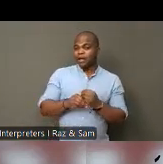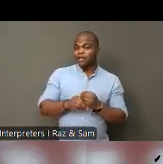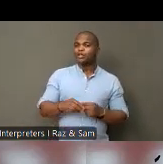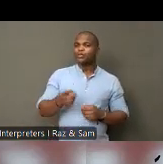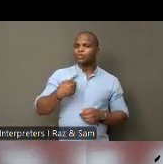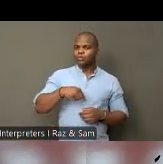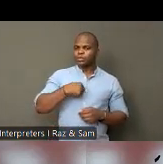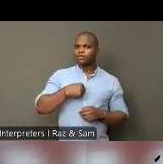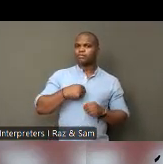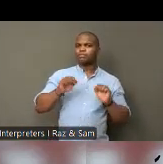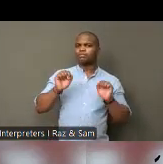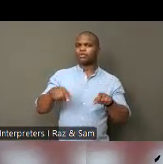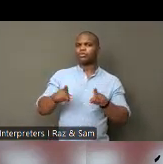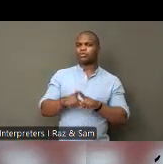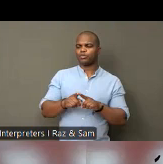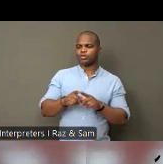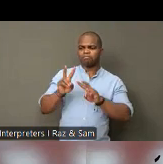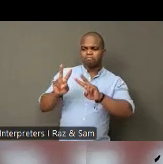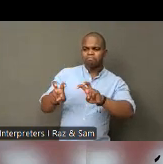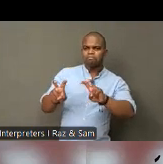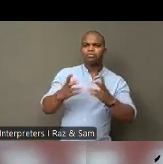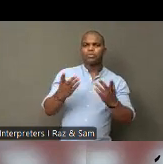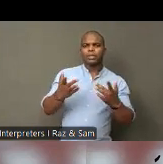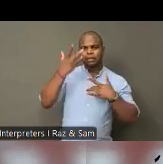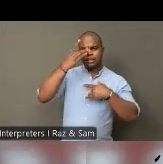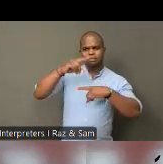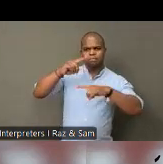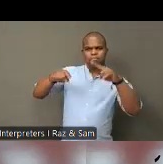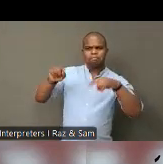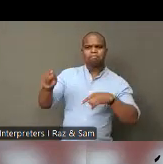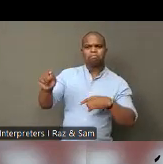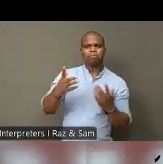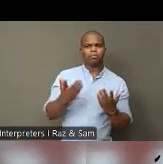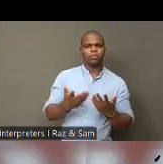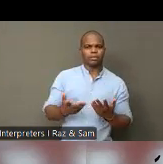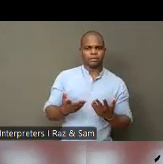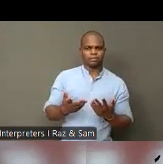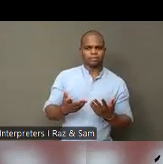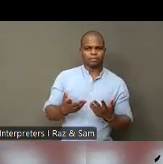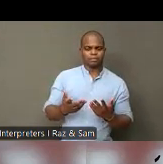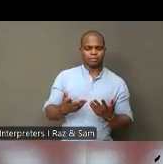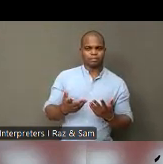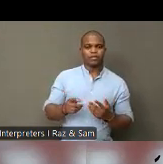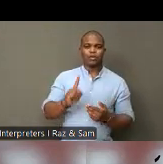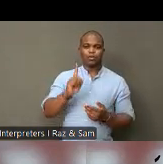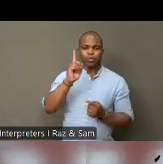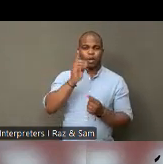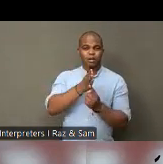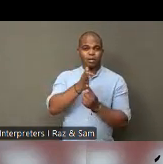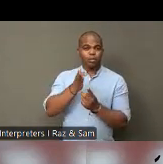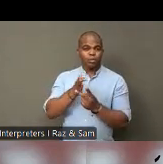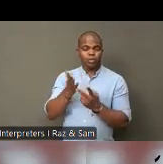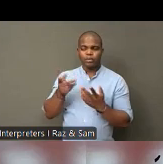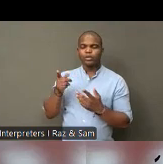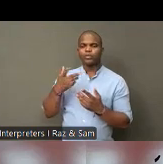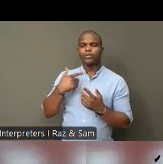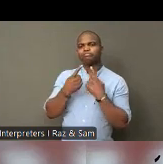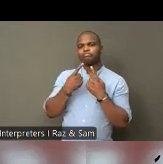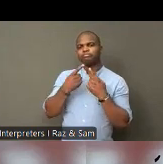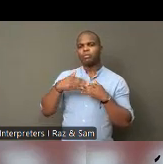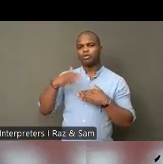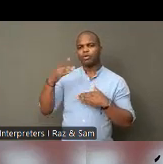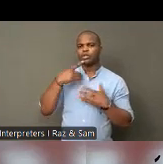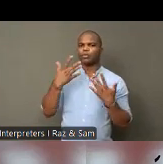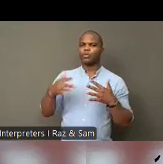uma das formas que talvez nós podemos pensar sobre a integração. E também, durante esse período, nós conseguimos desenvolver alguma capacidade